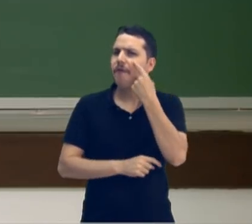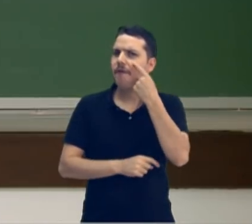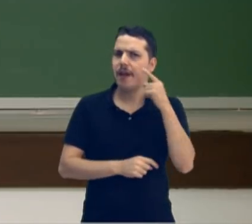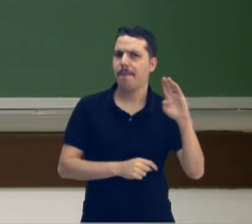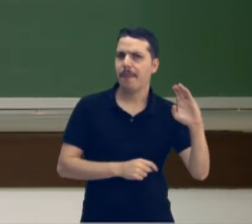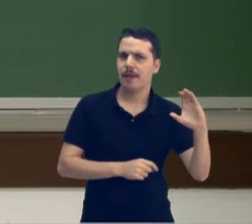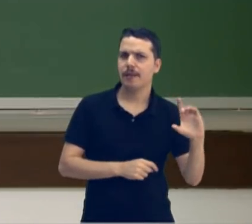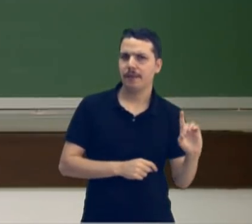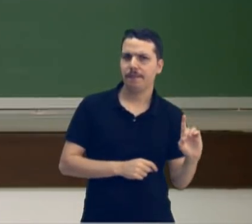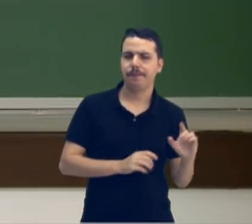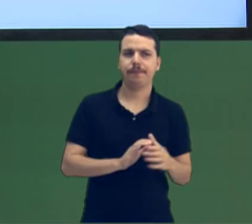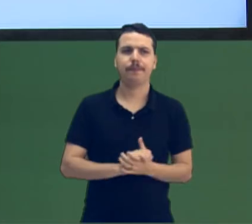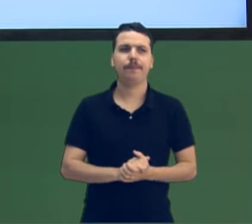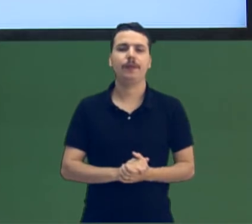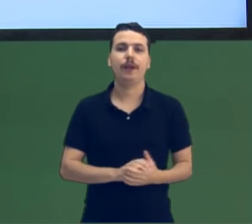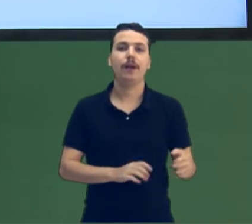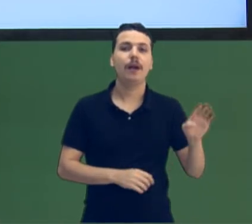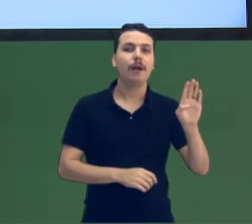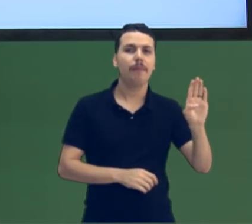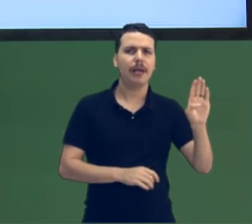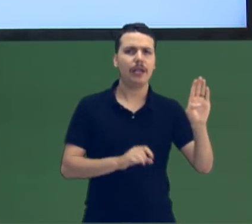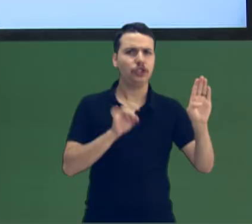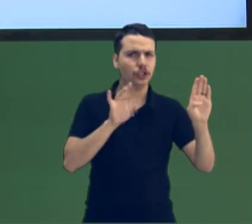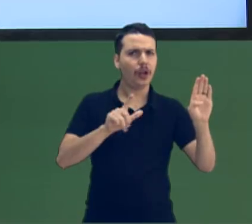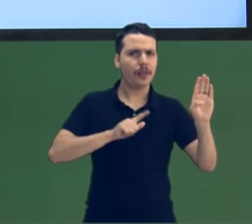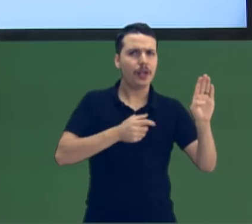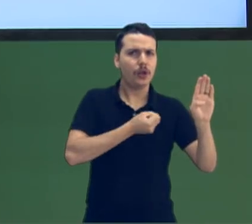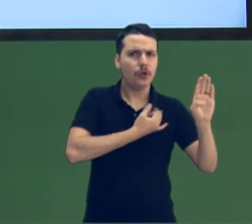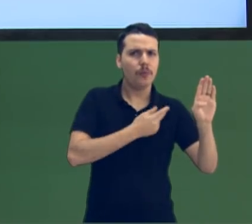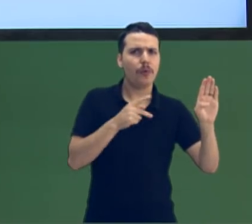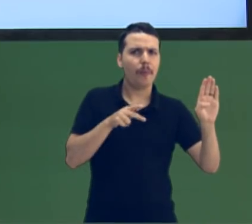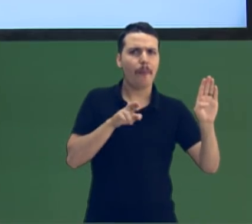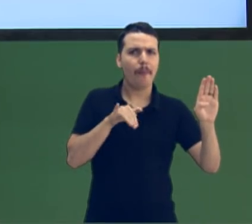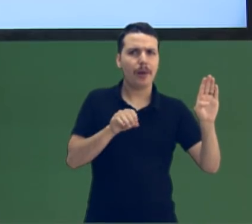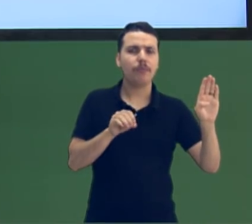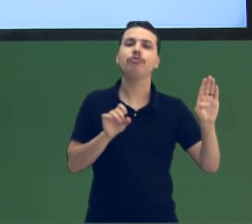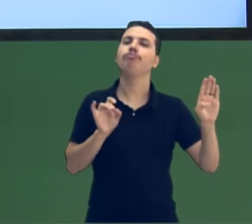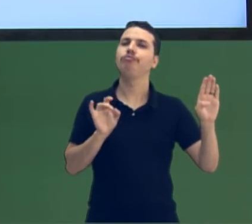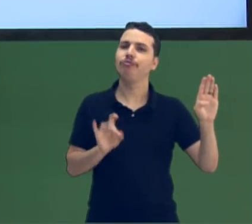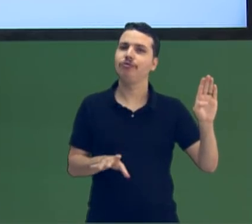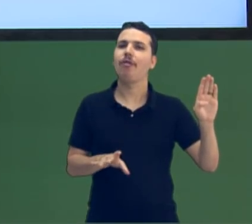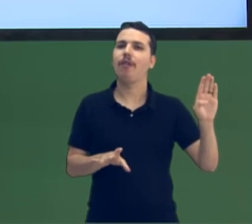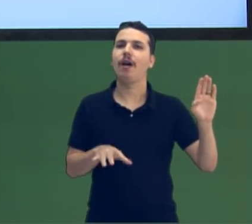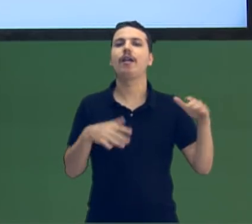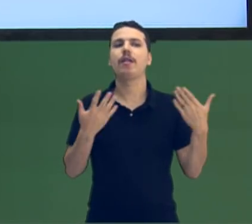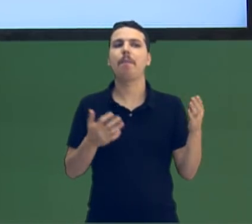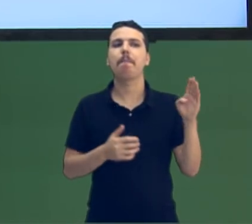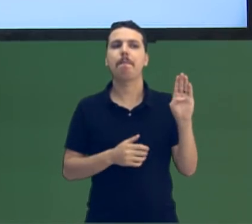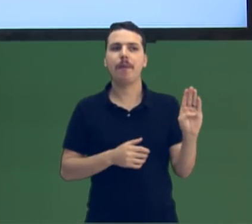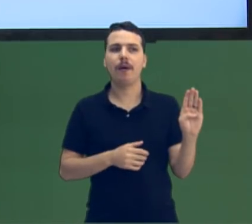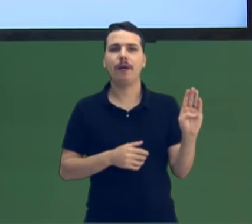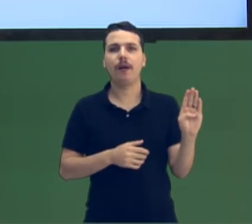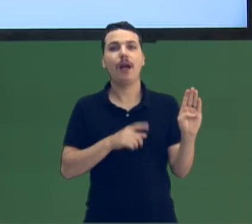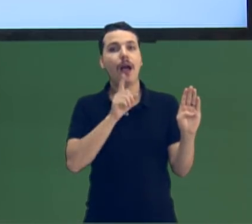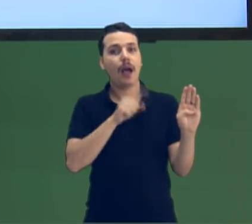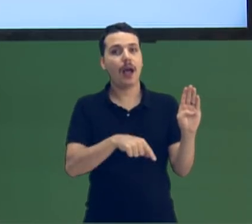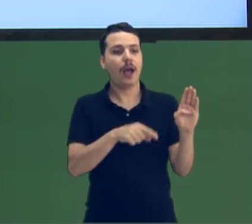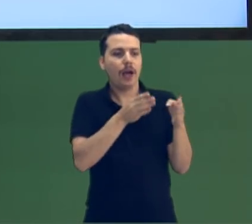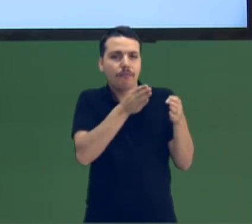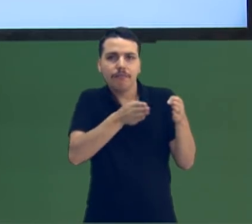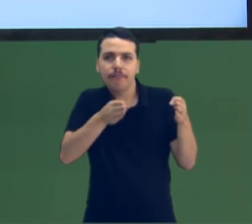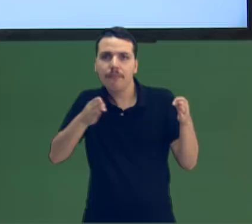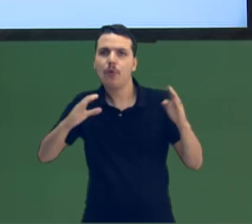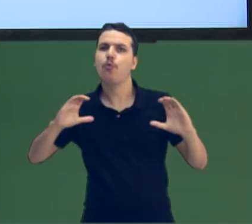opções? A letra B só tem números primos? Só tem números primos. Então, a letra B é uma